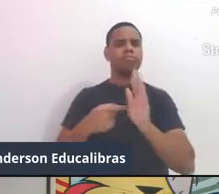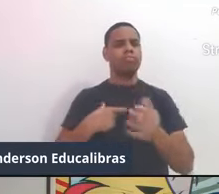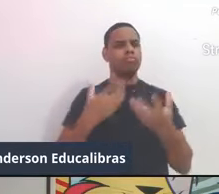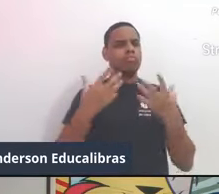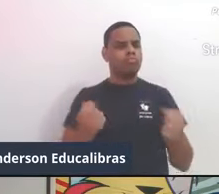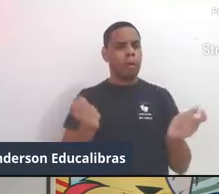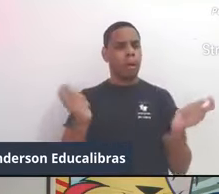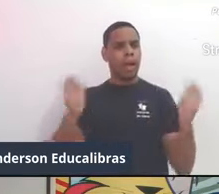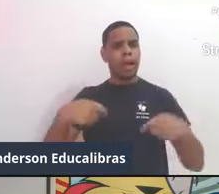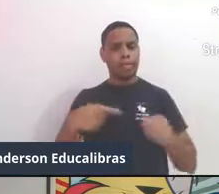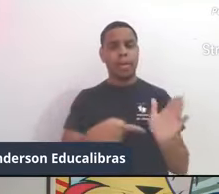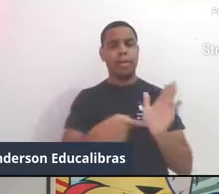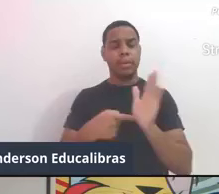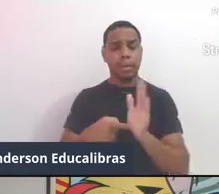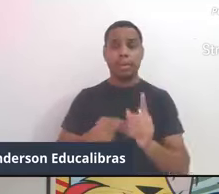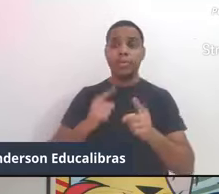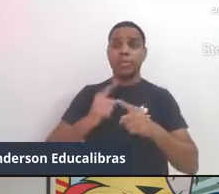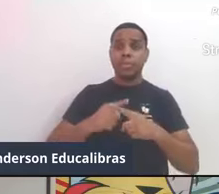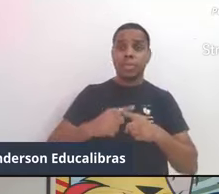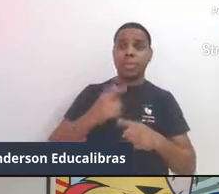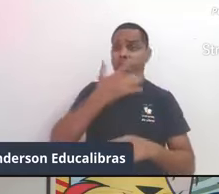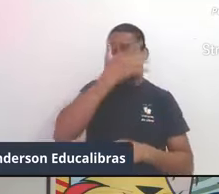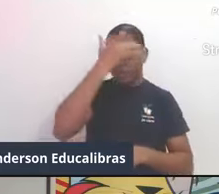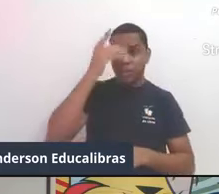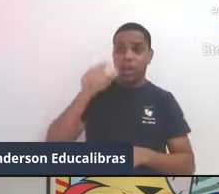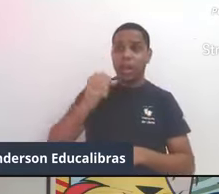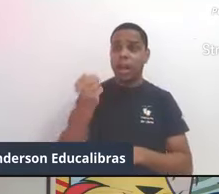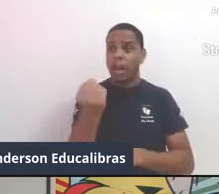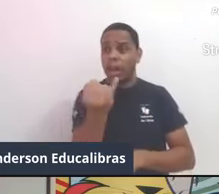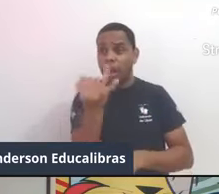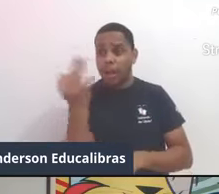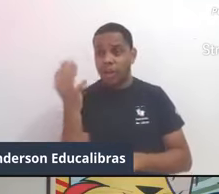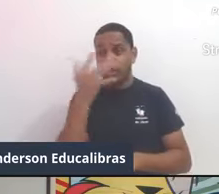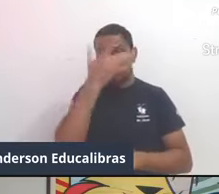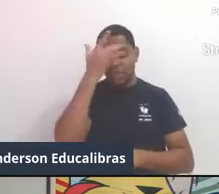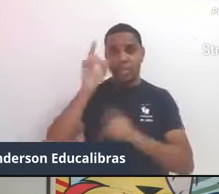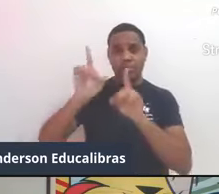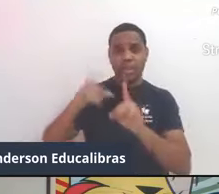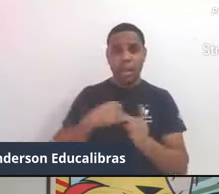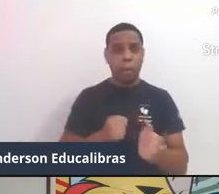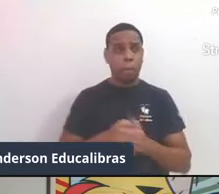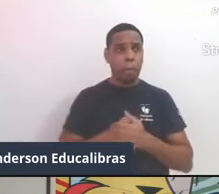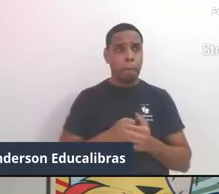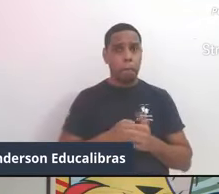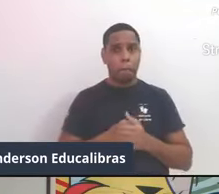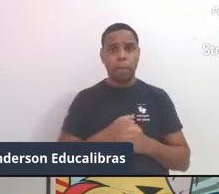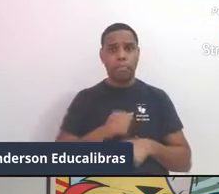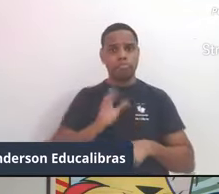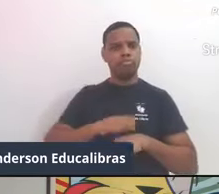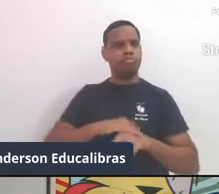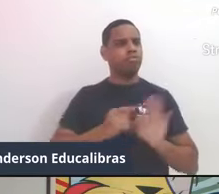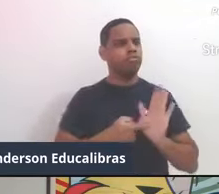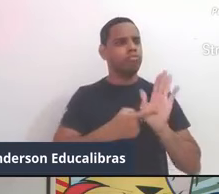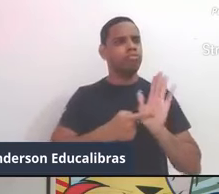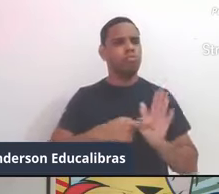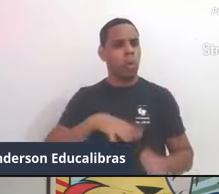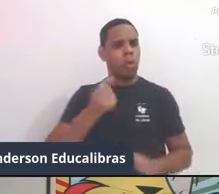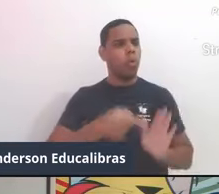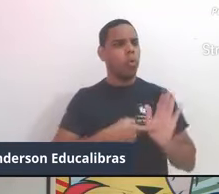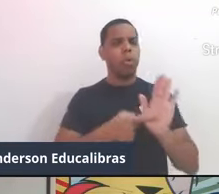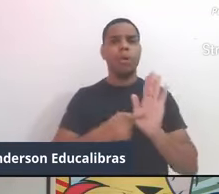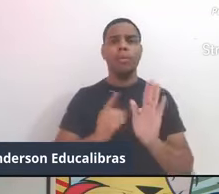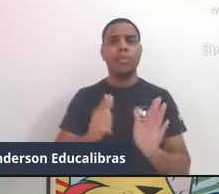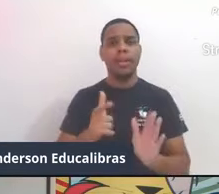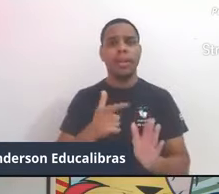ela não, em geral, na média, não protagoniza. Ela está escondida. A gente sabe que todos os professores, de todo o